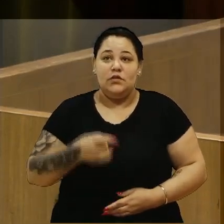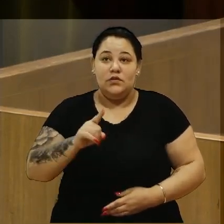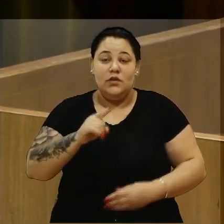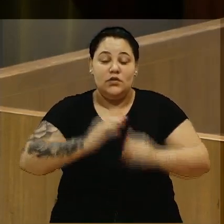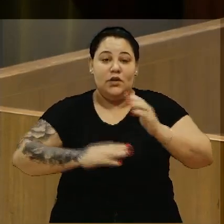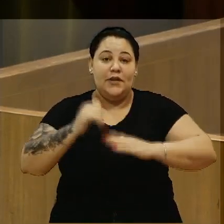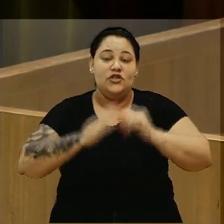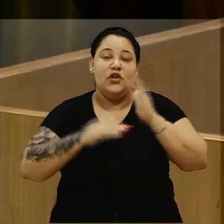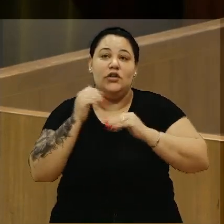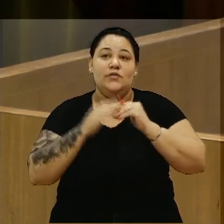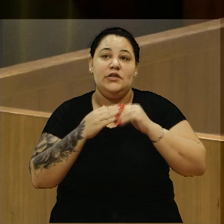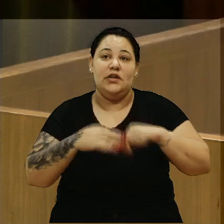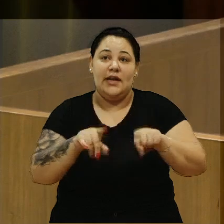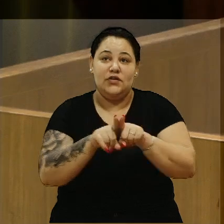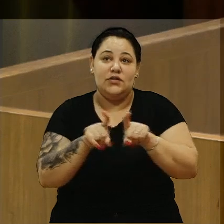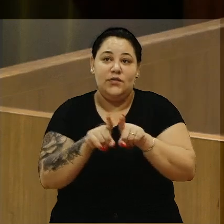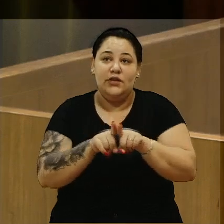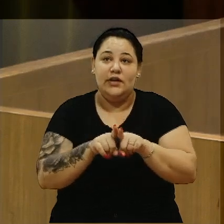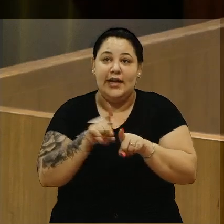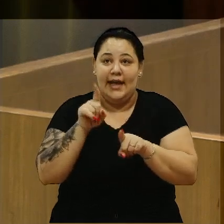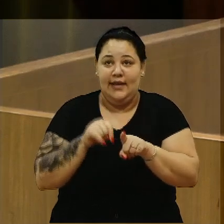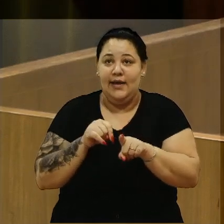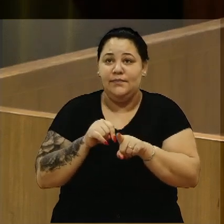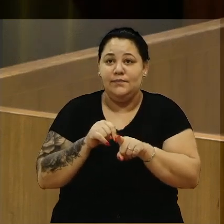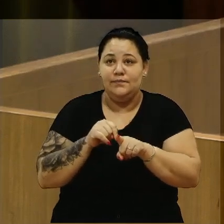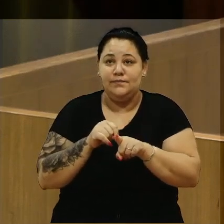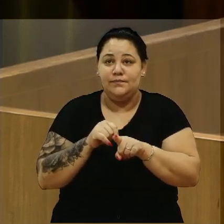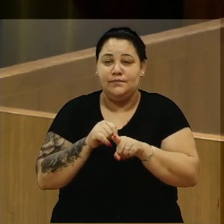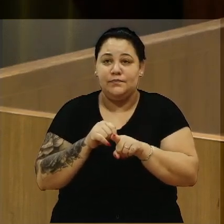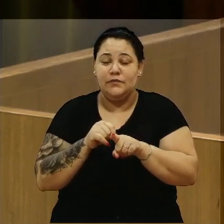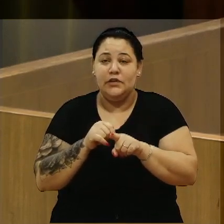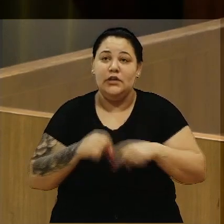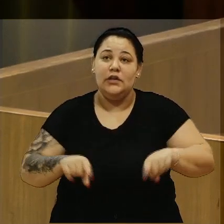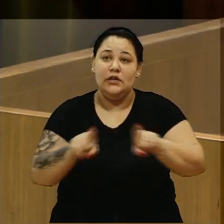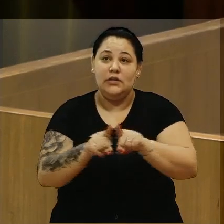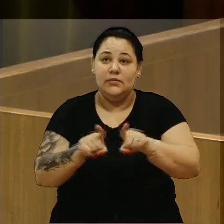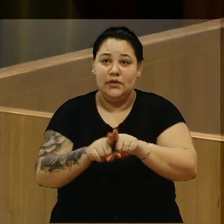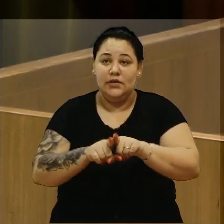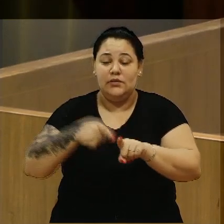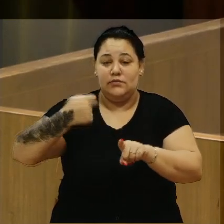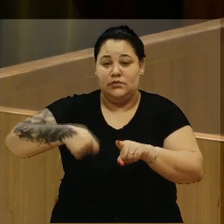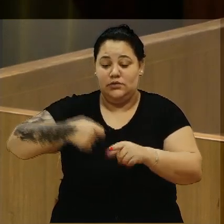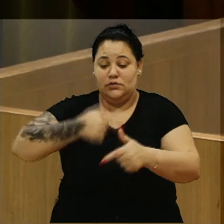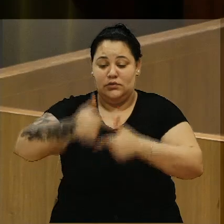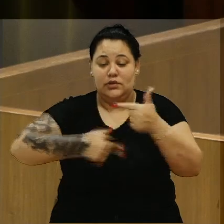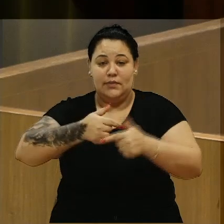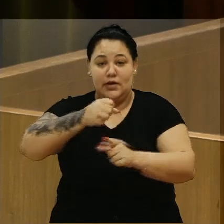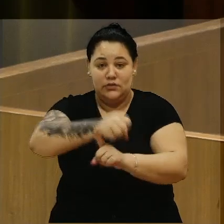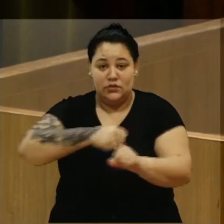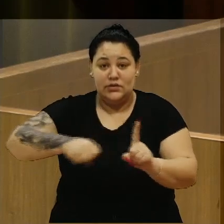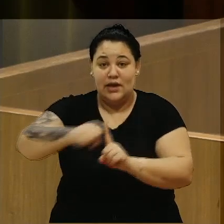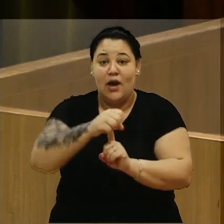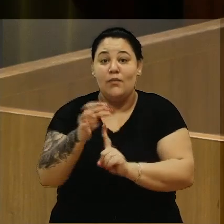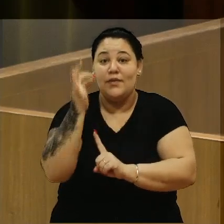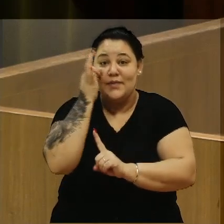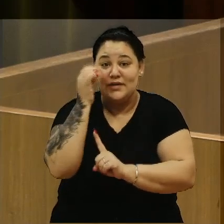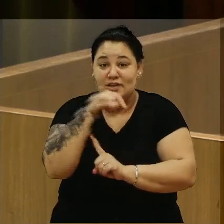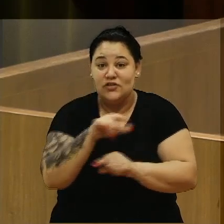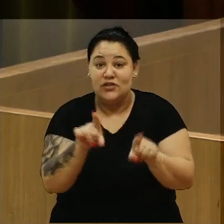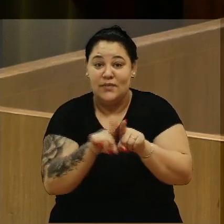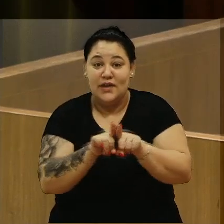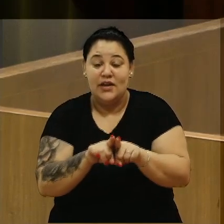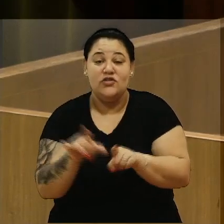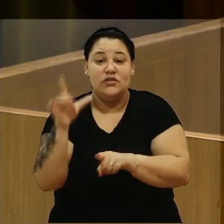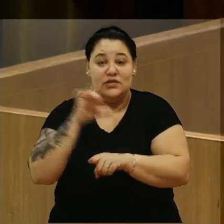uma comissão e aí me convidaram, né, e convidaram o conselho também do Serviço Social para estarem presentes. Estivemos lá na